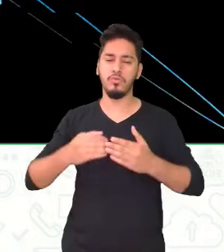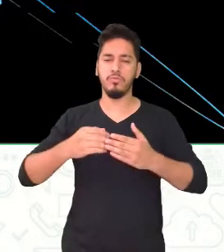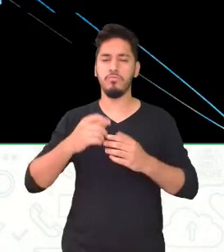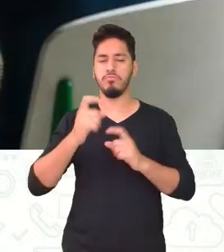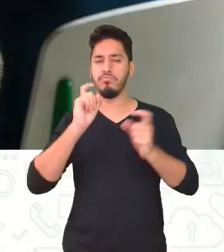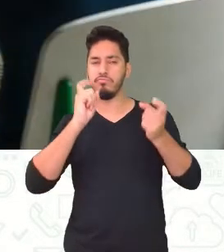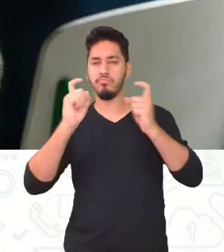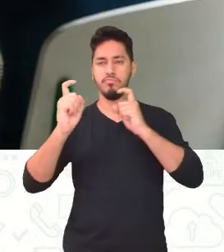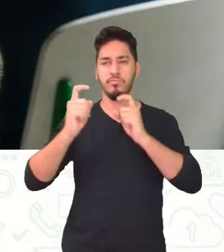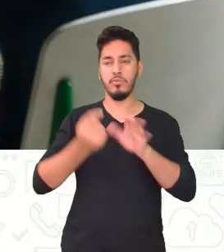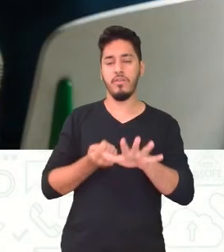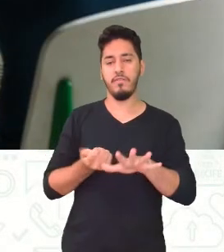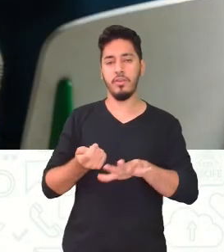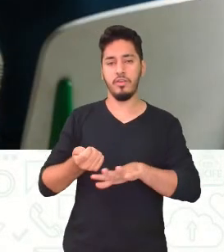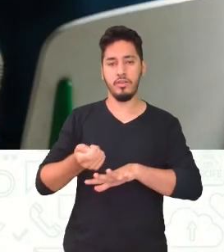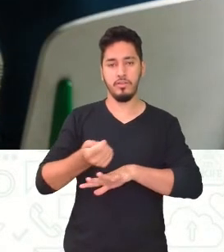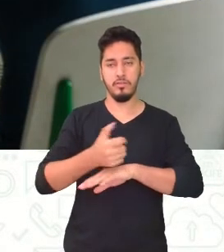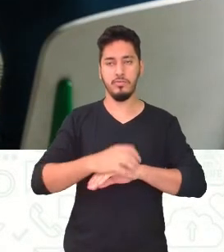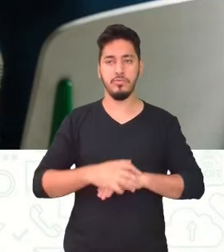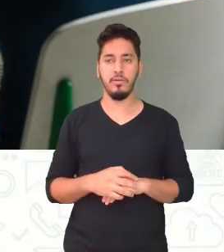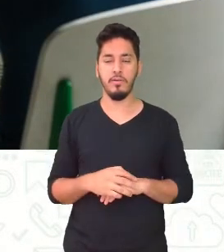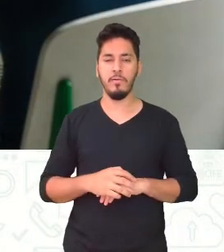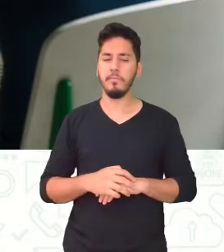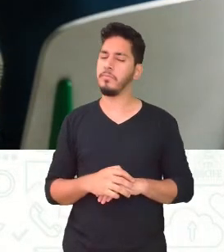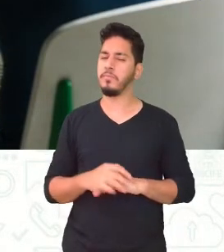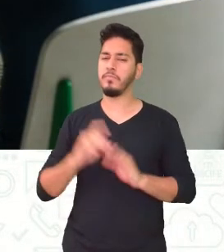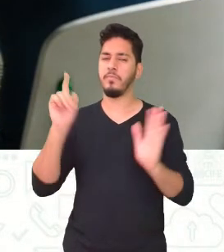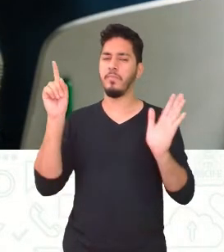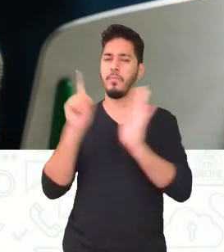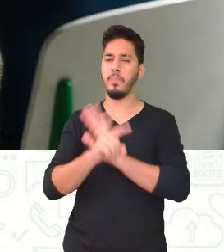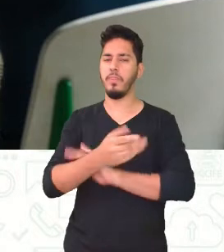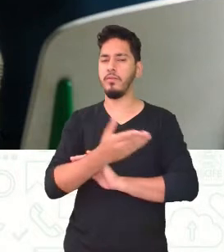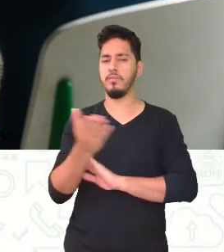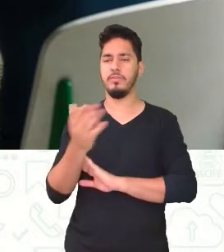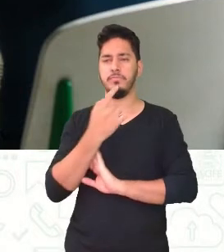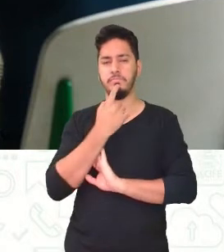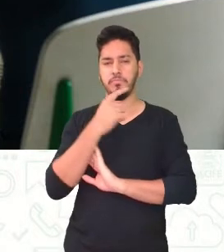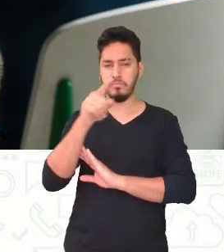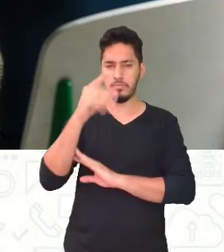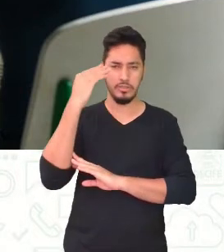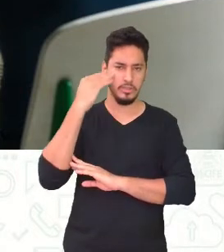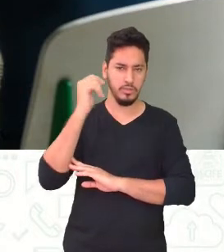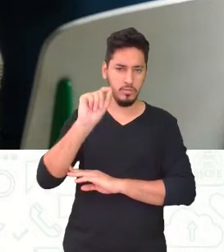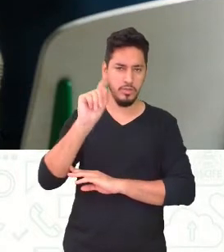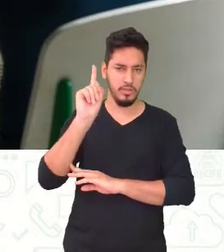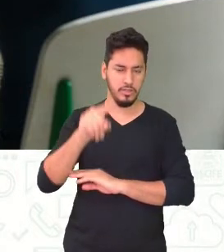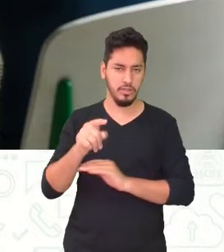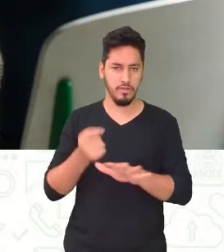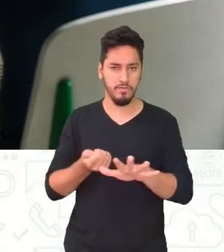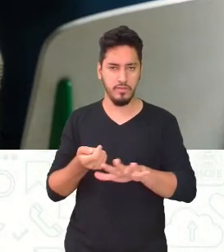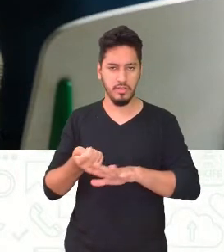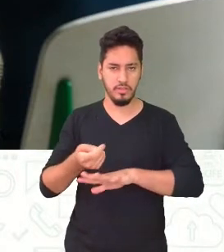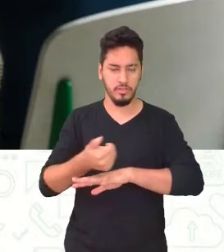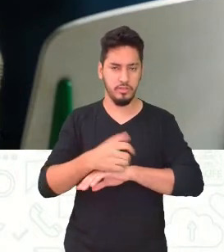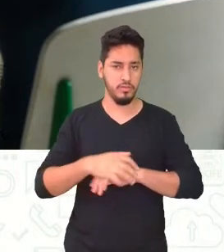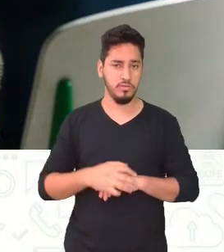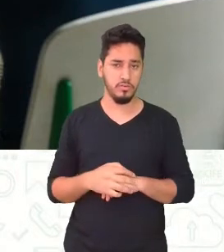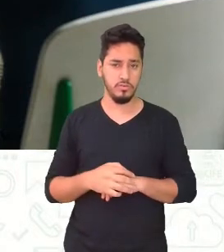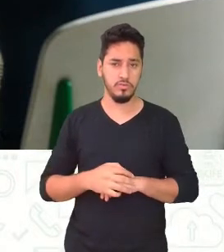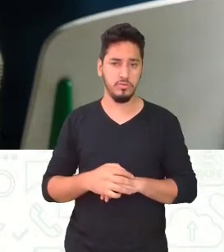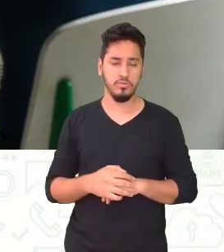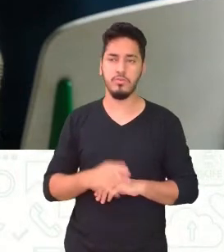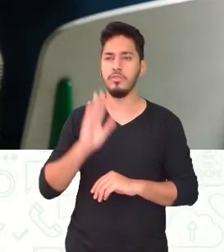sobre fake news, né? Então, a primeira pergunta é: você sabe o que é fake news? A gente